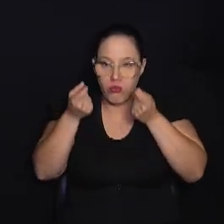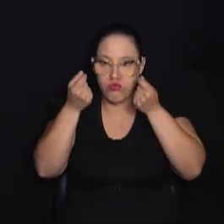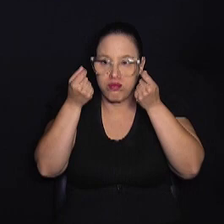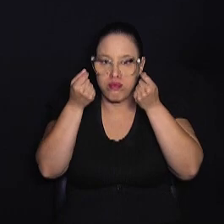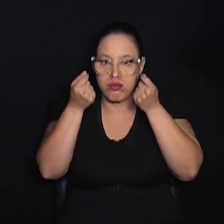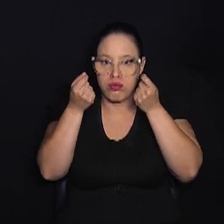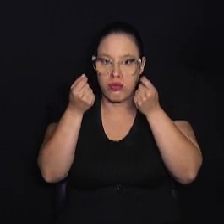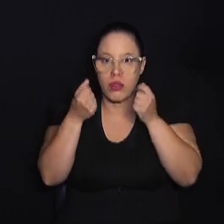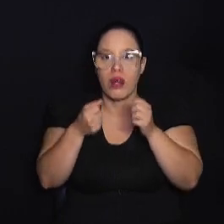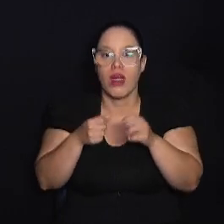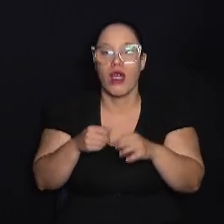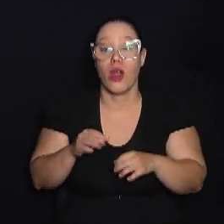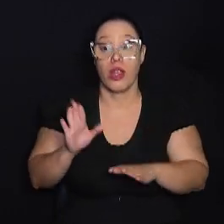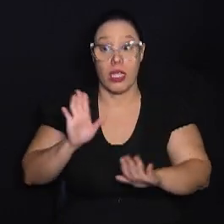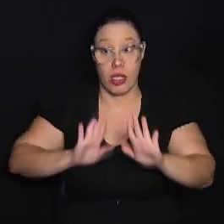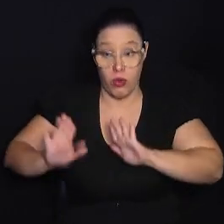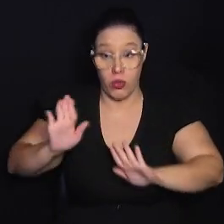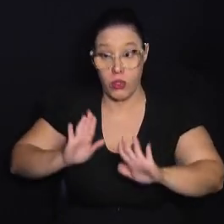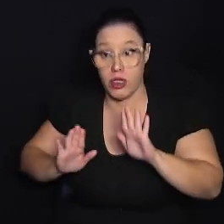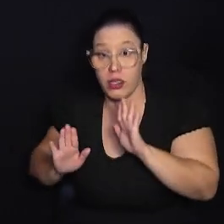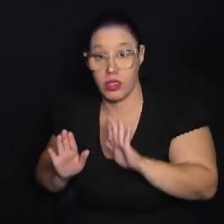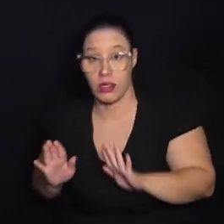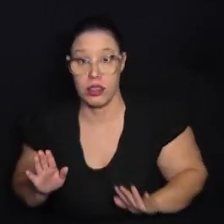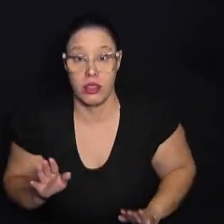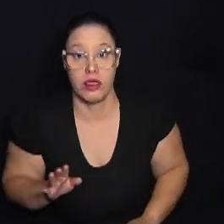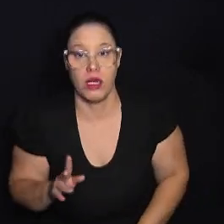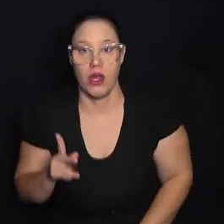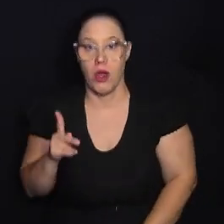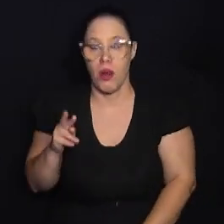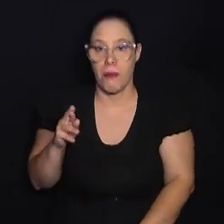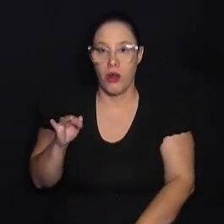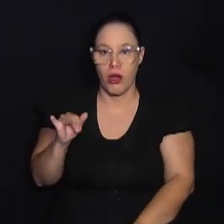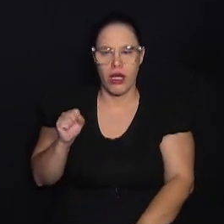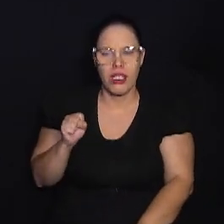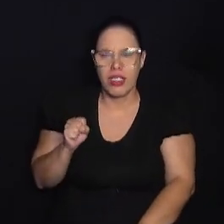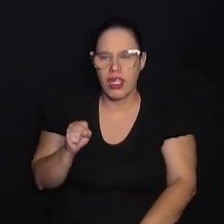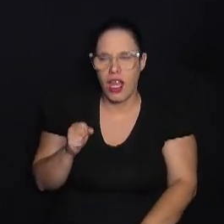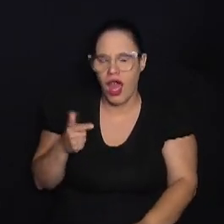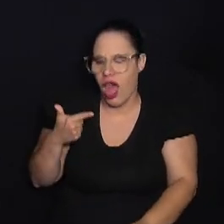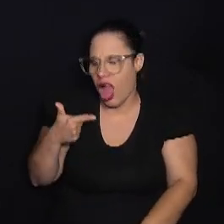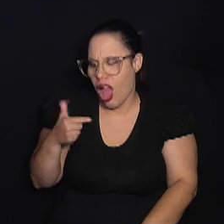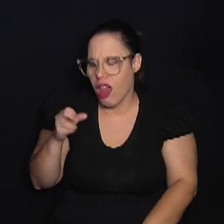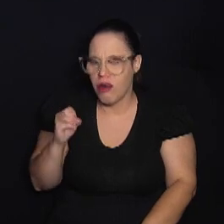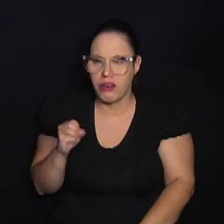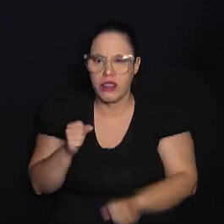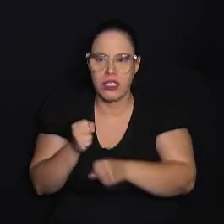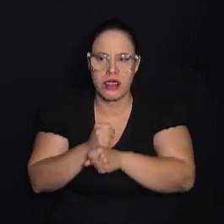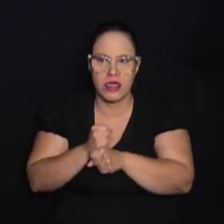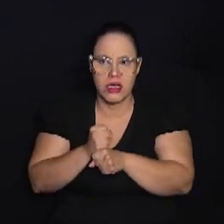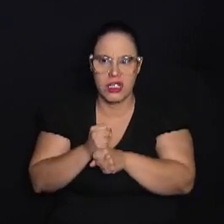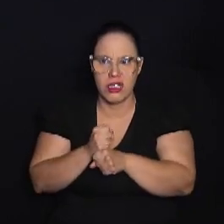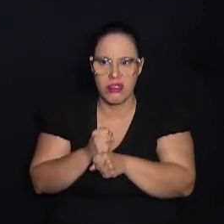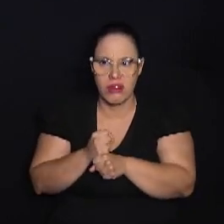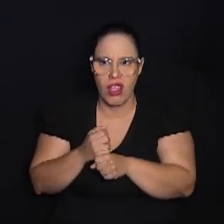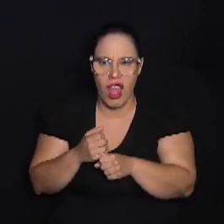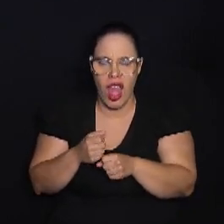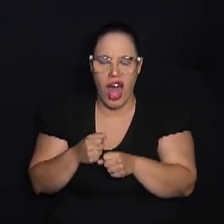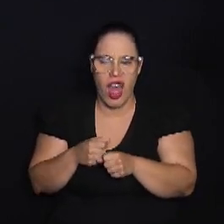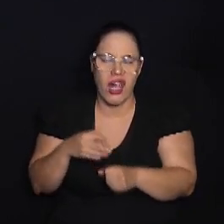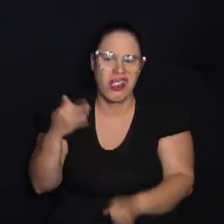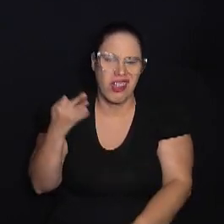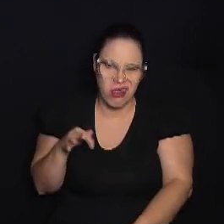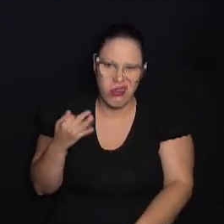que a gente tem que cuidar. Às vezes a gente vê aquele paciente que está com uma prótese há 20 anos e aquilo está machucando. Isso sim, isso pode ser um dos fatores de risco.